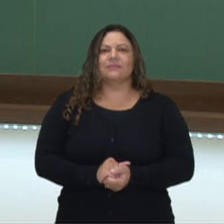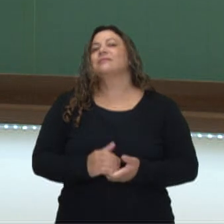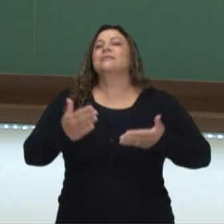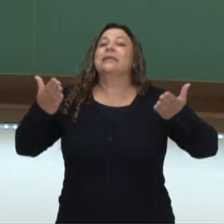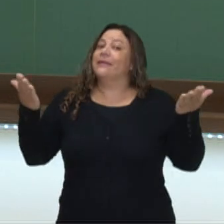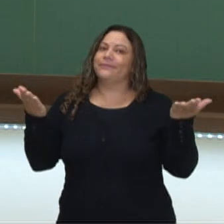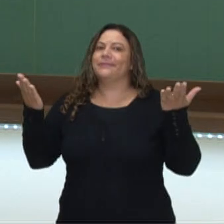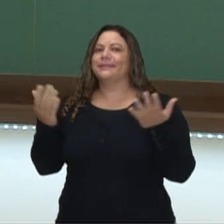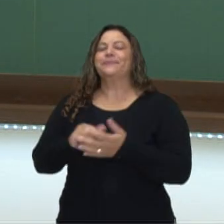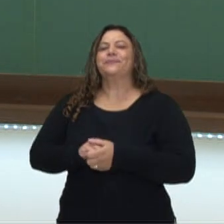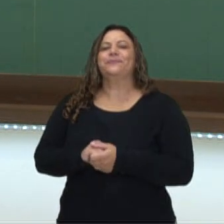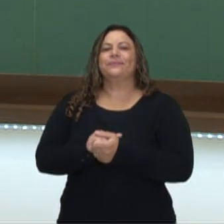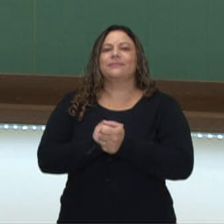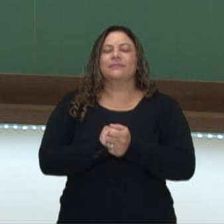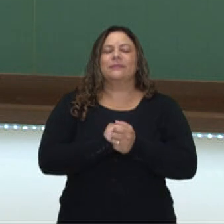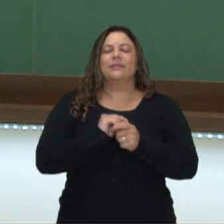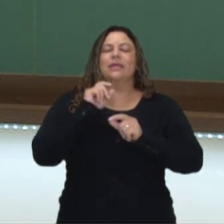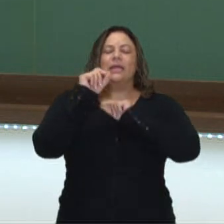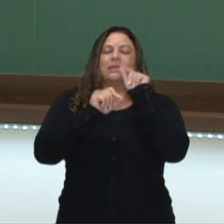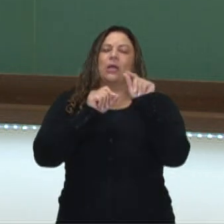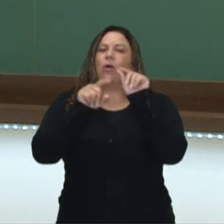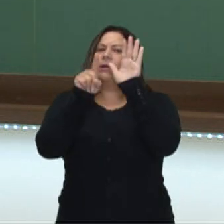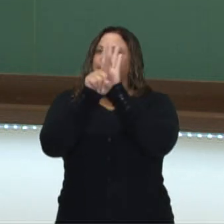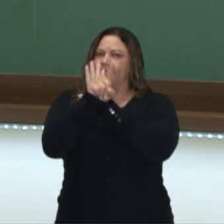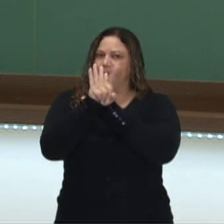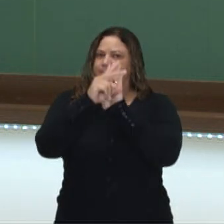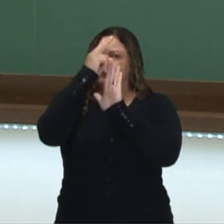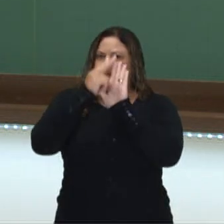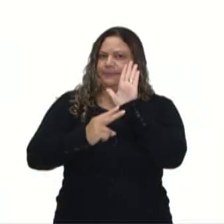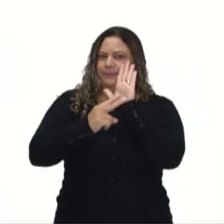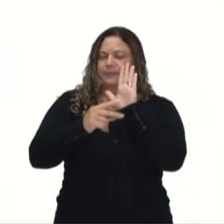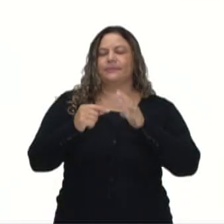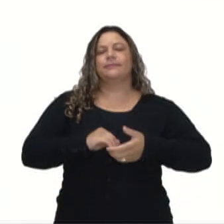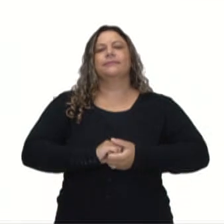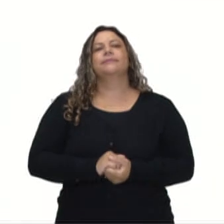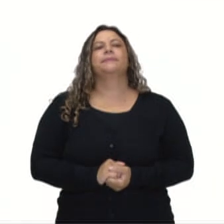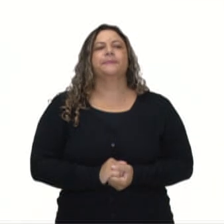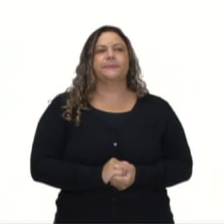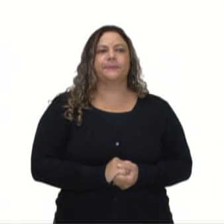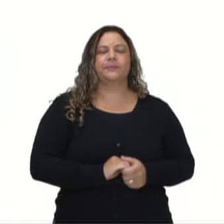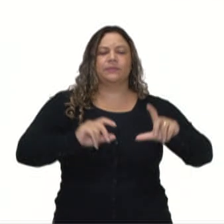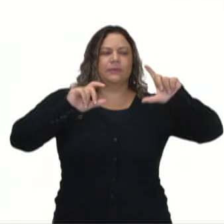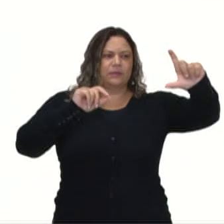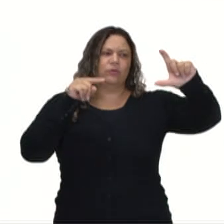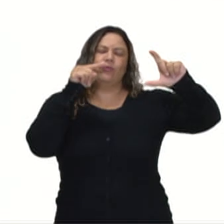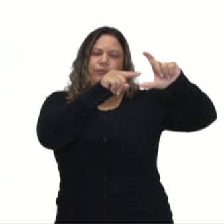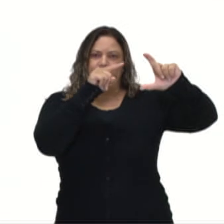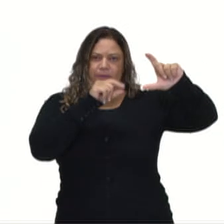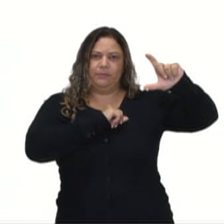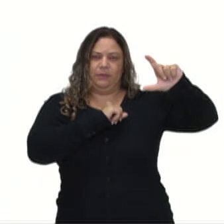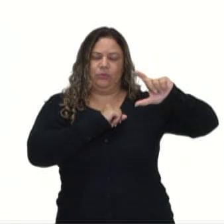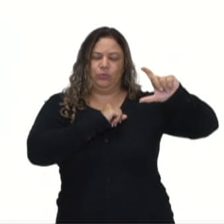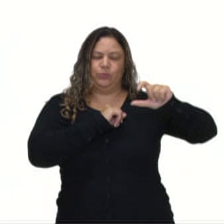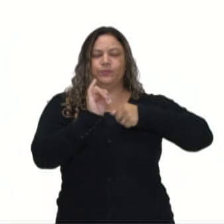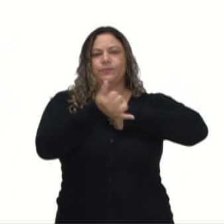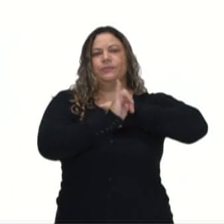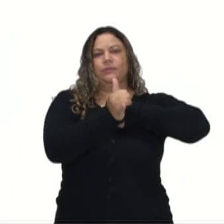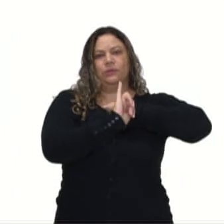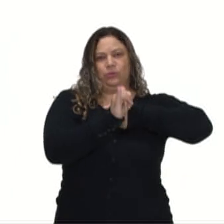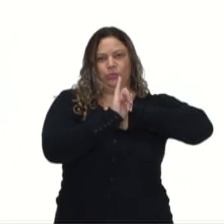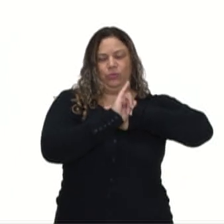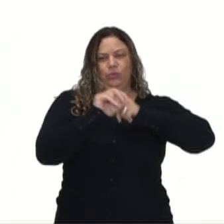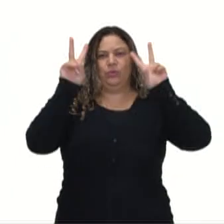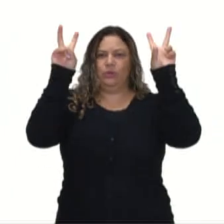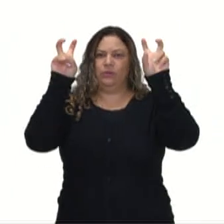Vamos lá, minha gente, eu vou reler o comando da questão para vocês. Acompanhem comigo. No fragmento da crônica Desabafo, qual é a função